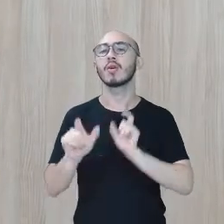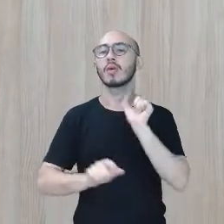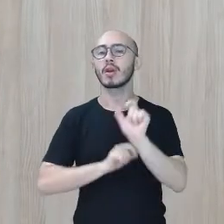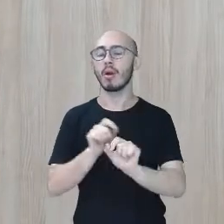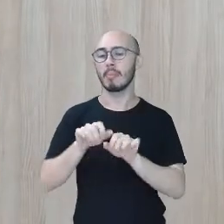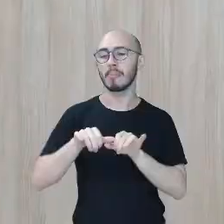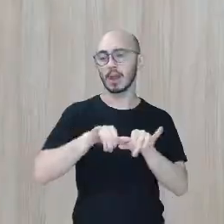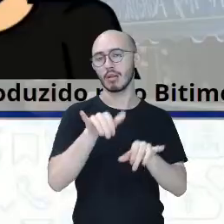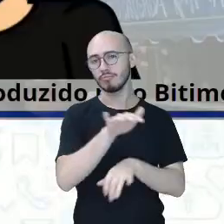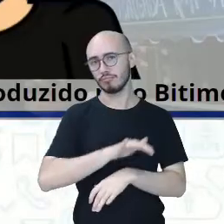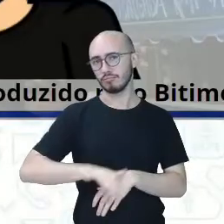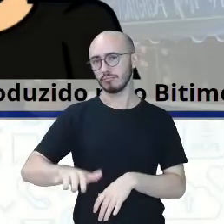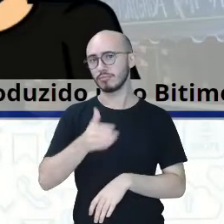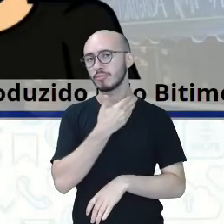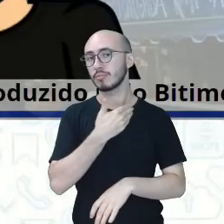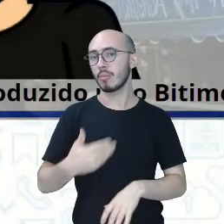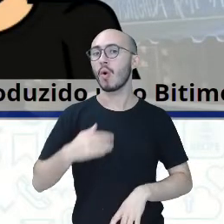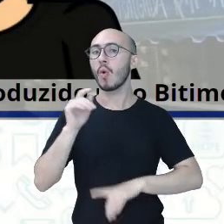mercado público, ele